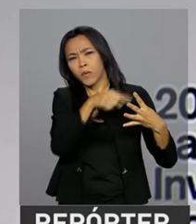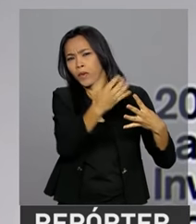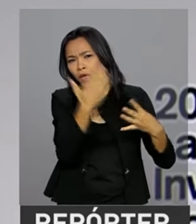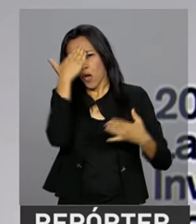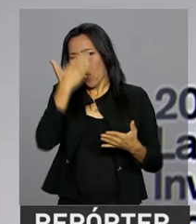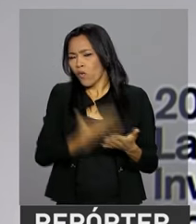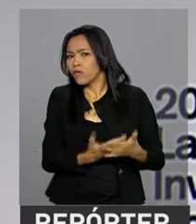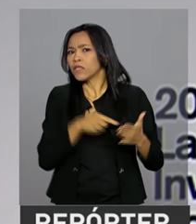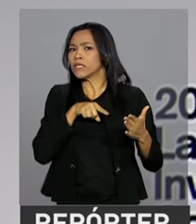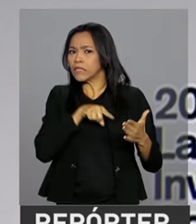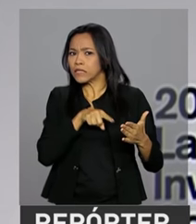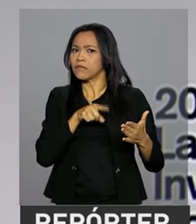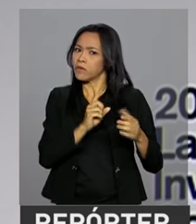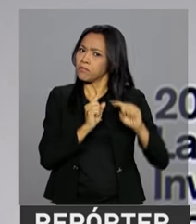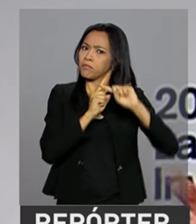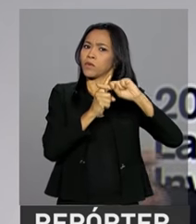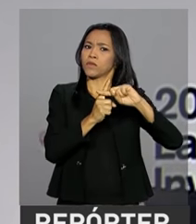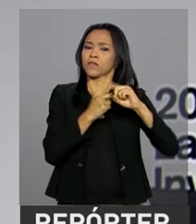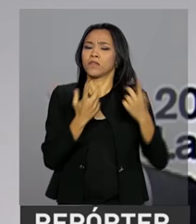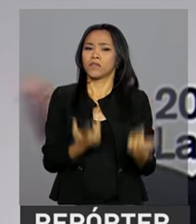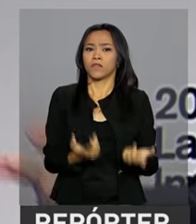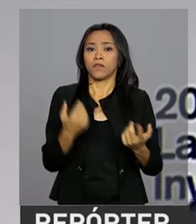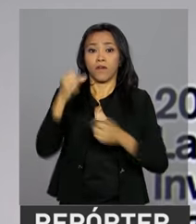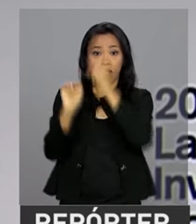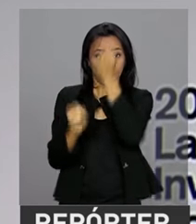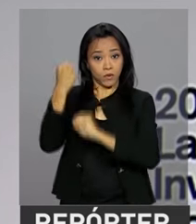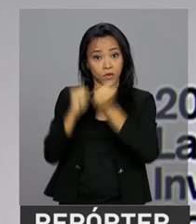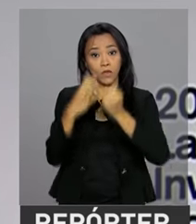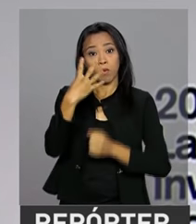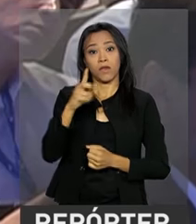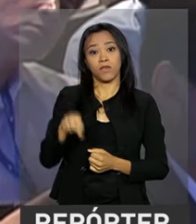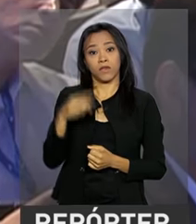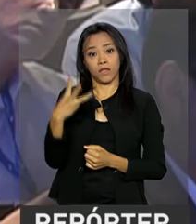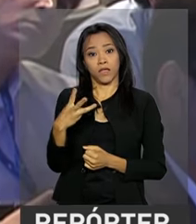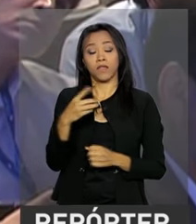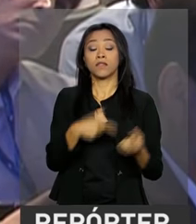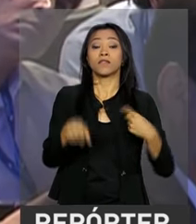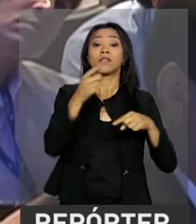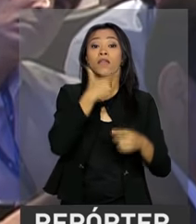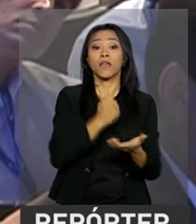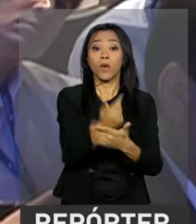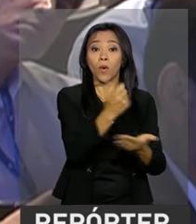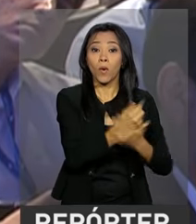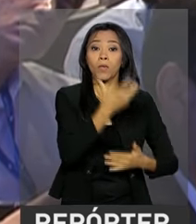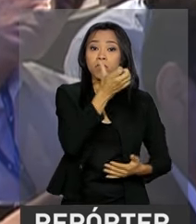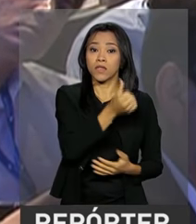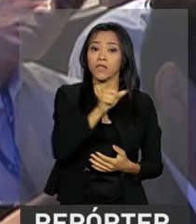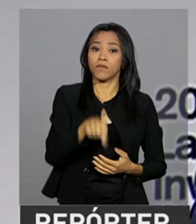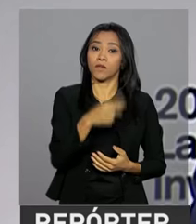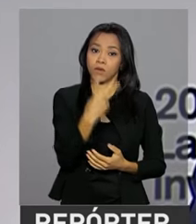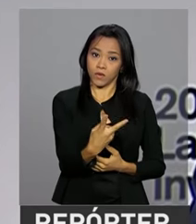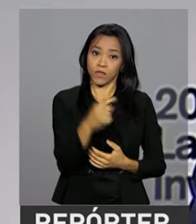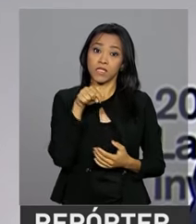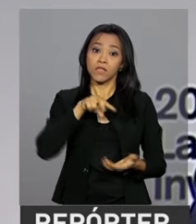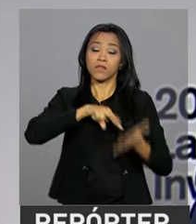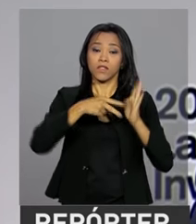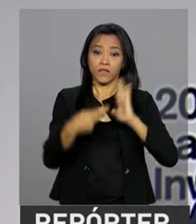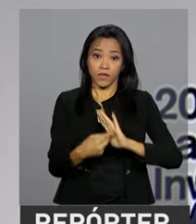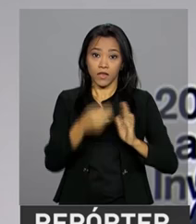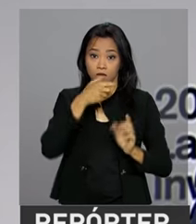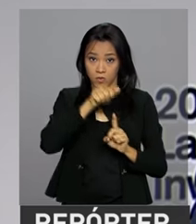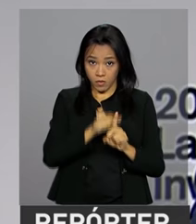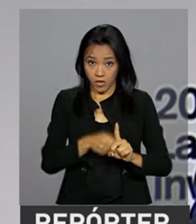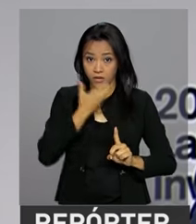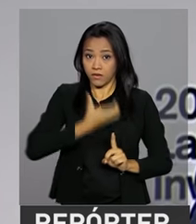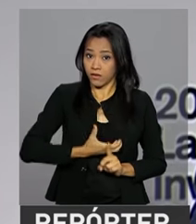apresentaram números também positivos. A confiança da indústria 4,3% e do consumidor 6,2%. Esses indicadores indicam que dezembro foi